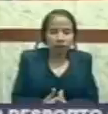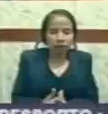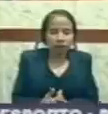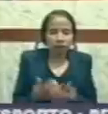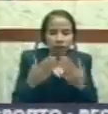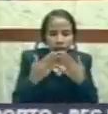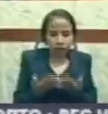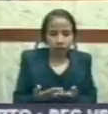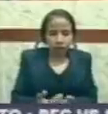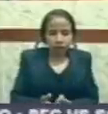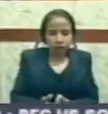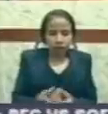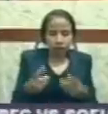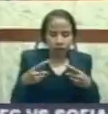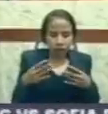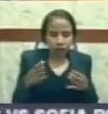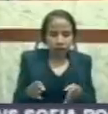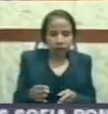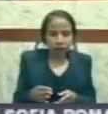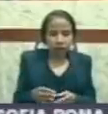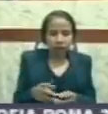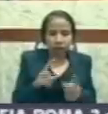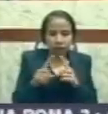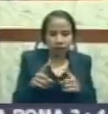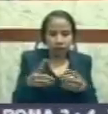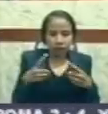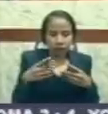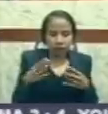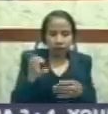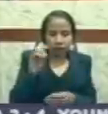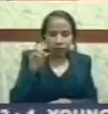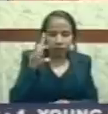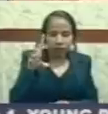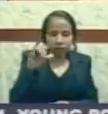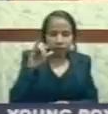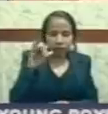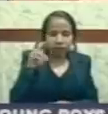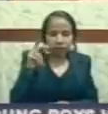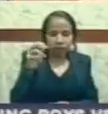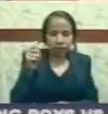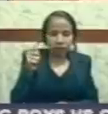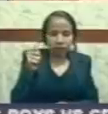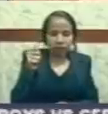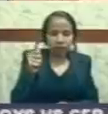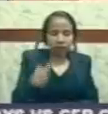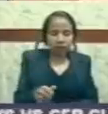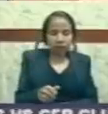Obrigado, senhor deputado. Ponto de ordem, distinta deputada, Olinda Deputada. Senhor